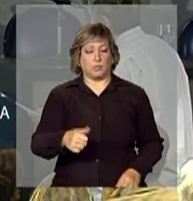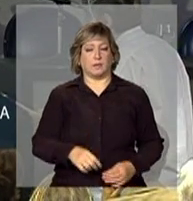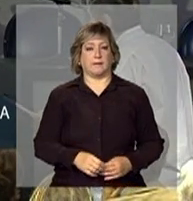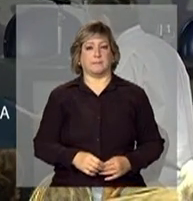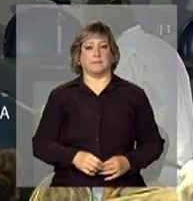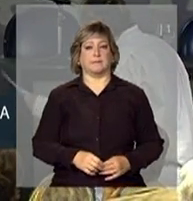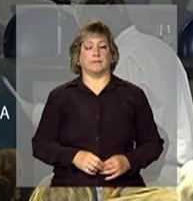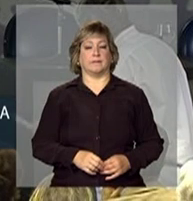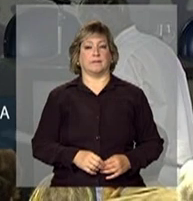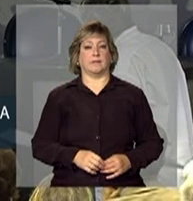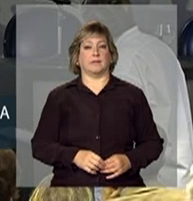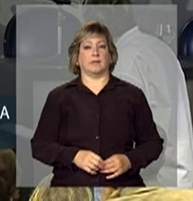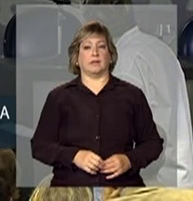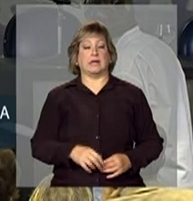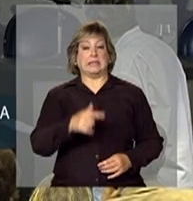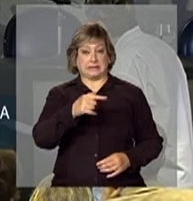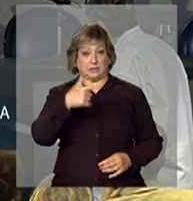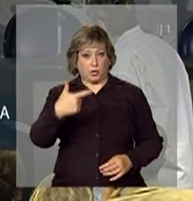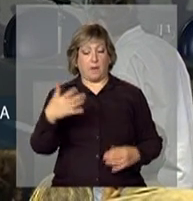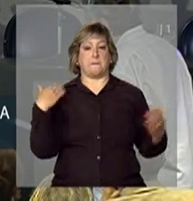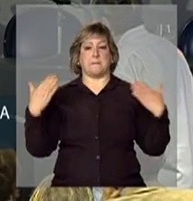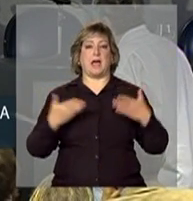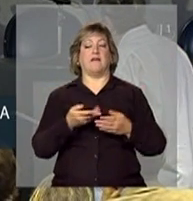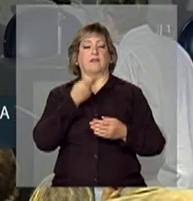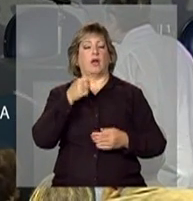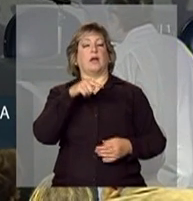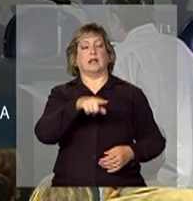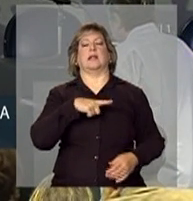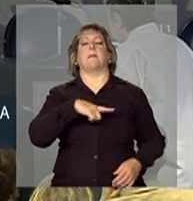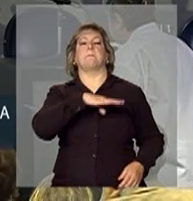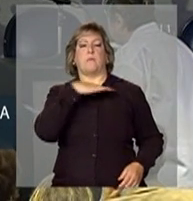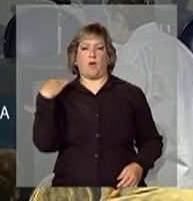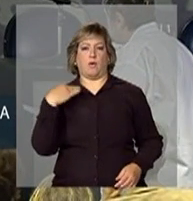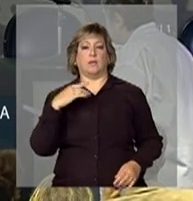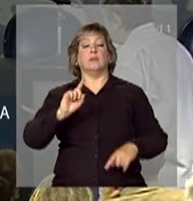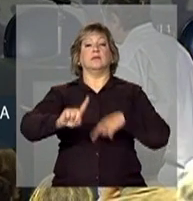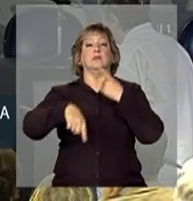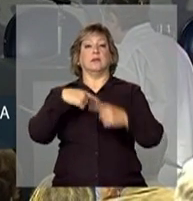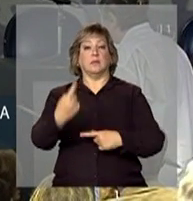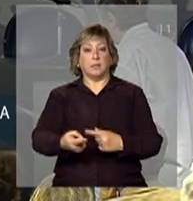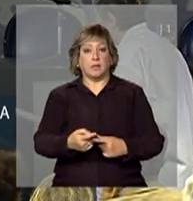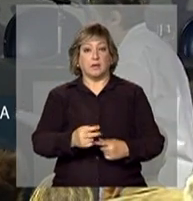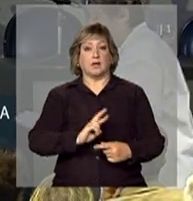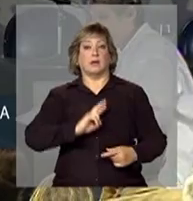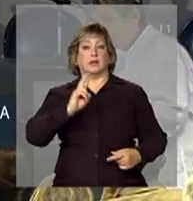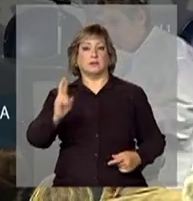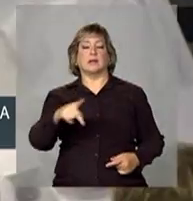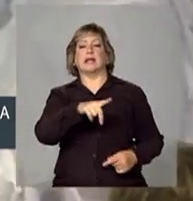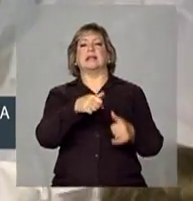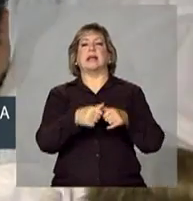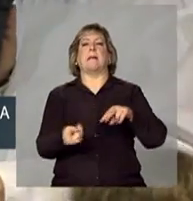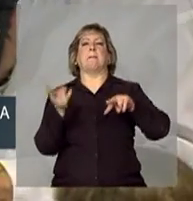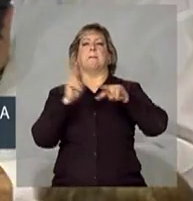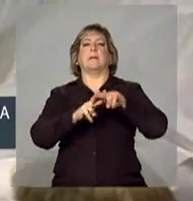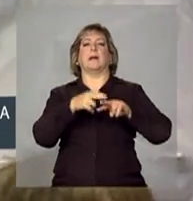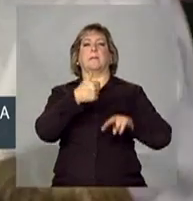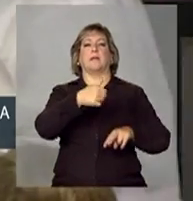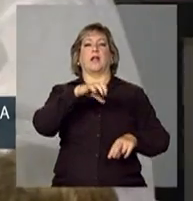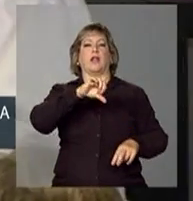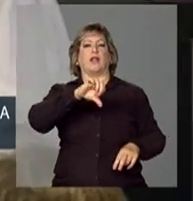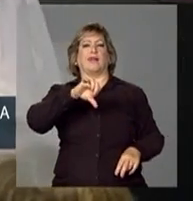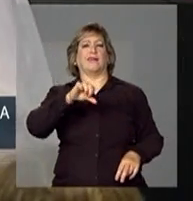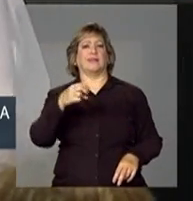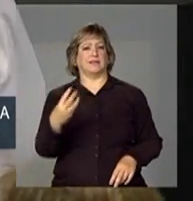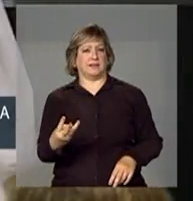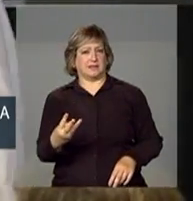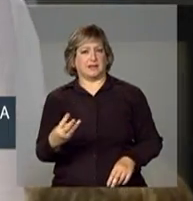1971. Ele está... 72, a Marinha sabe que ele está morto e responde ao Estado brasileiro que ele está preso em 1993